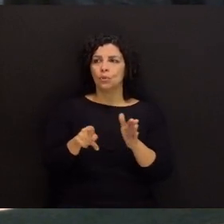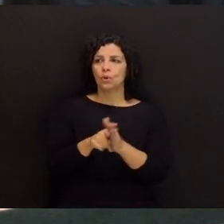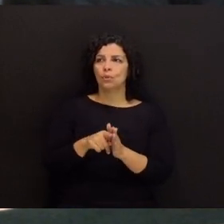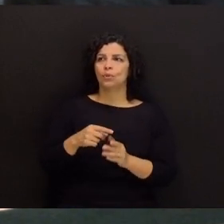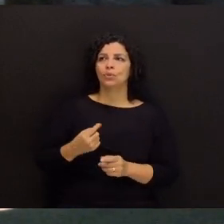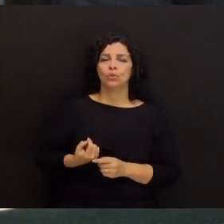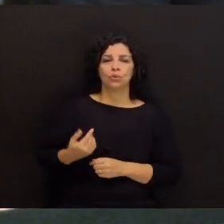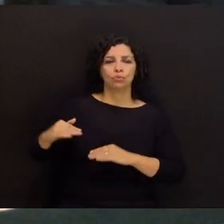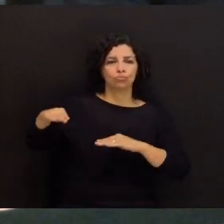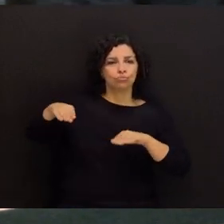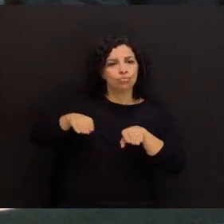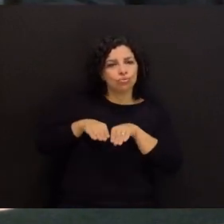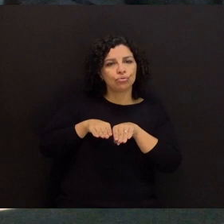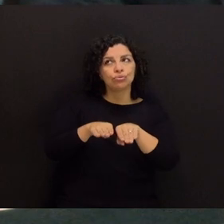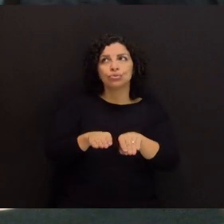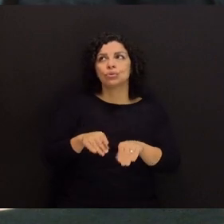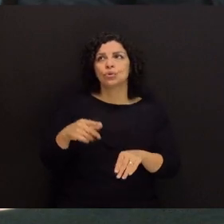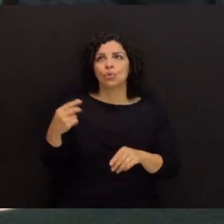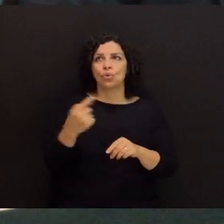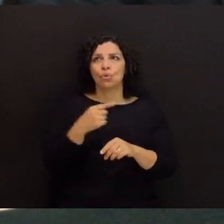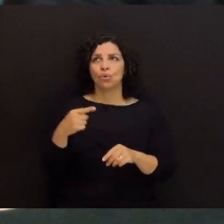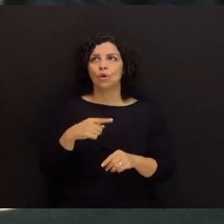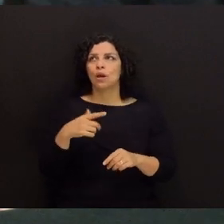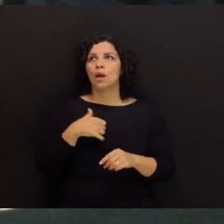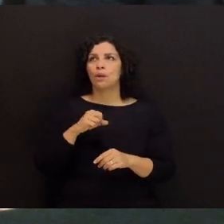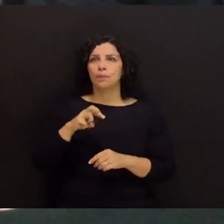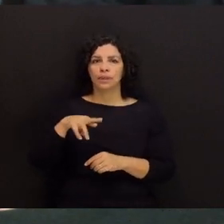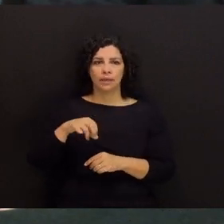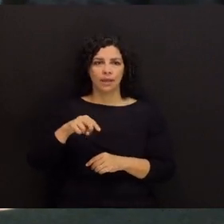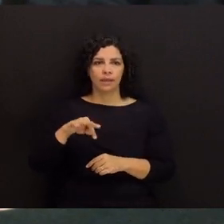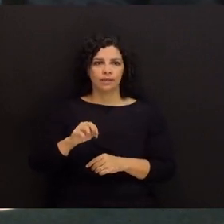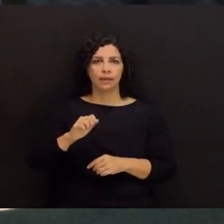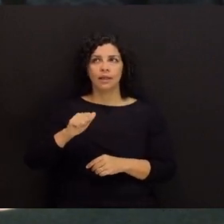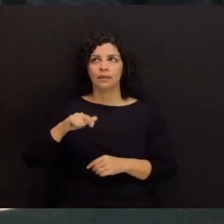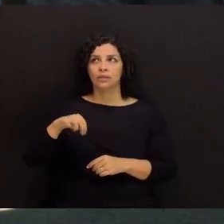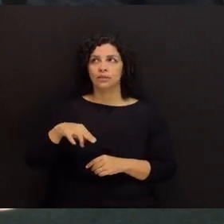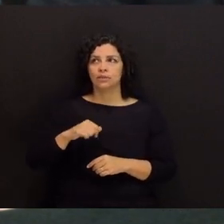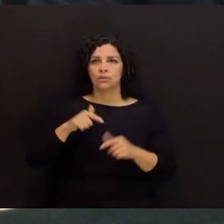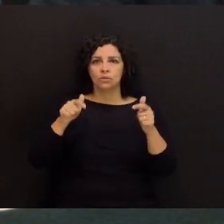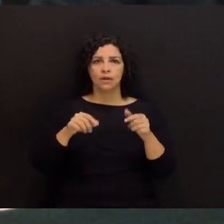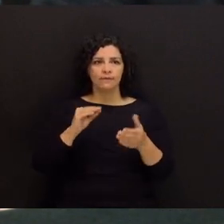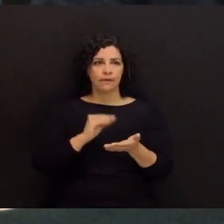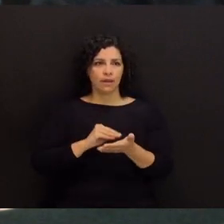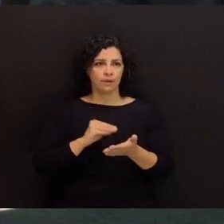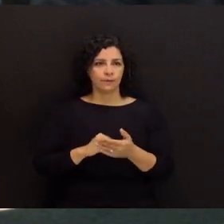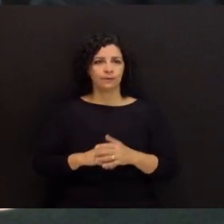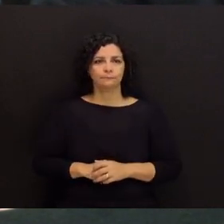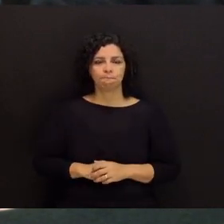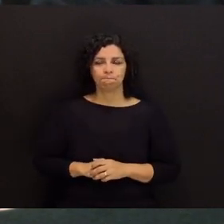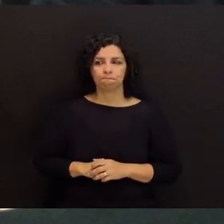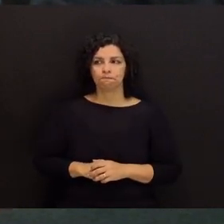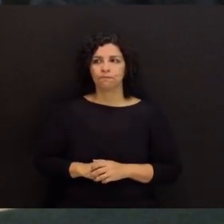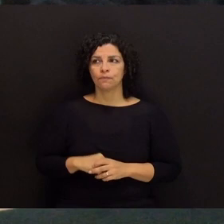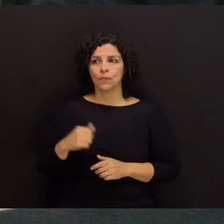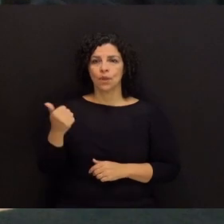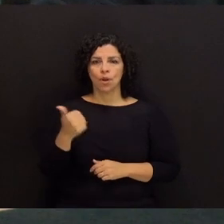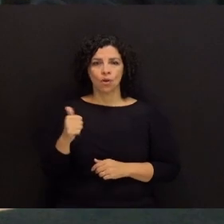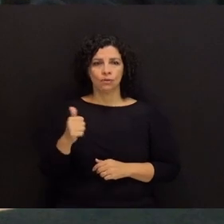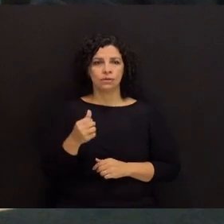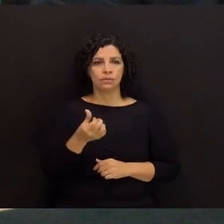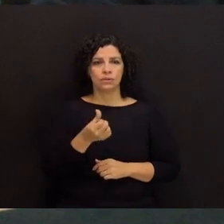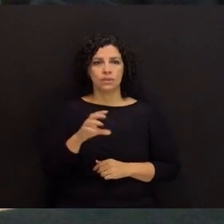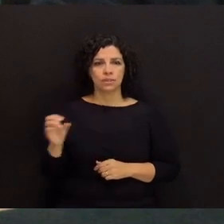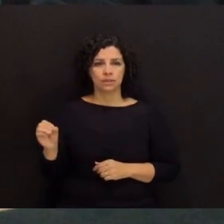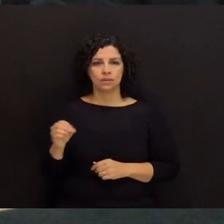único da Rua Almirante Alexandrino em seu trecho faltante indicação 11.600